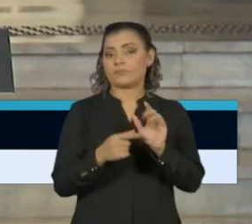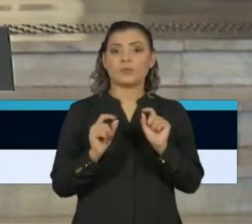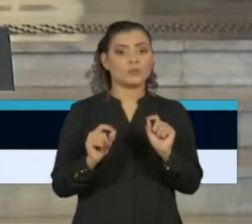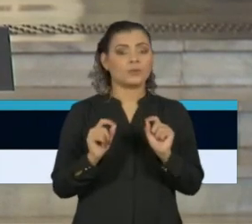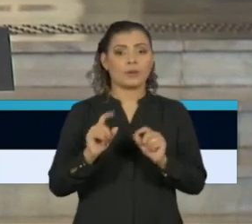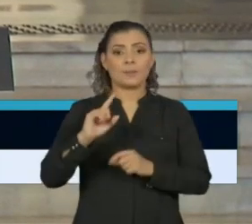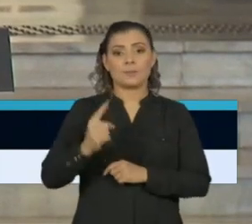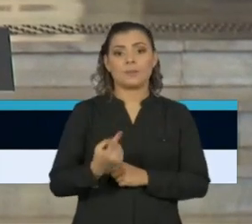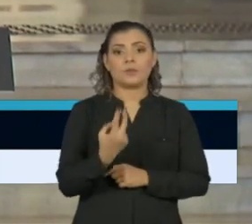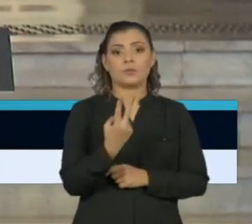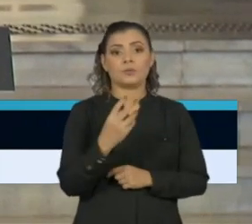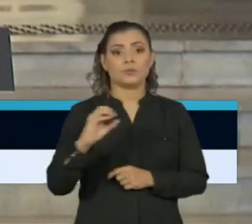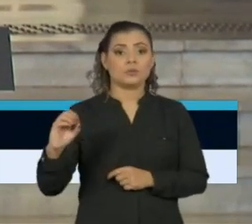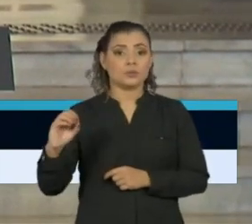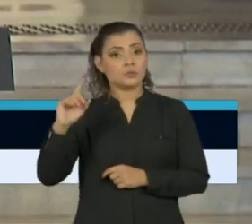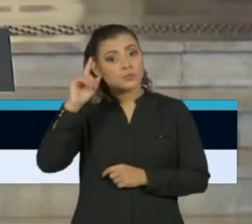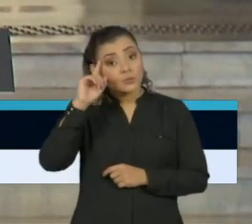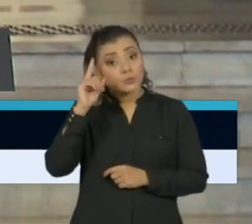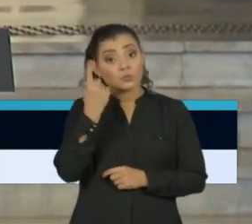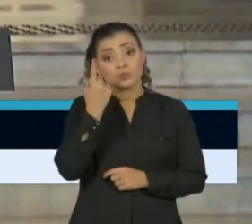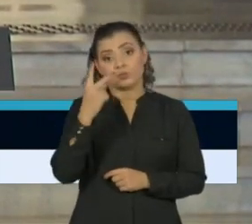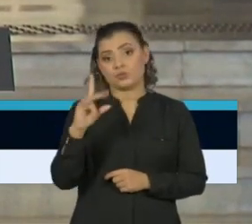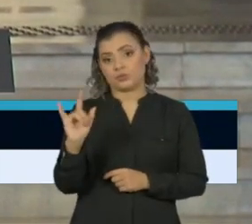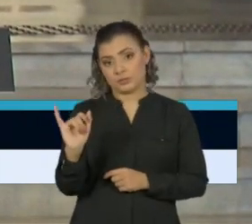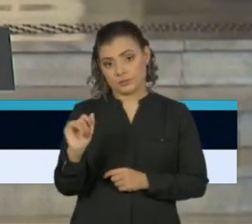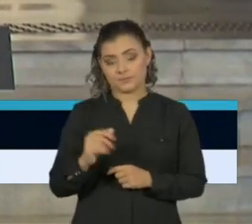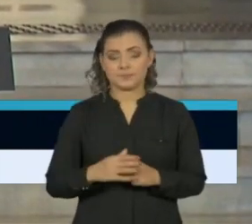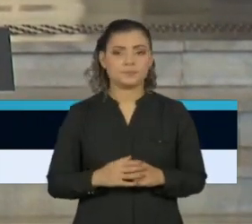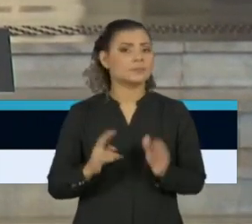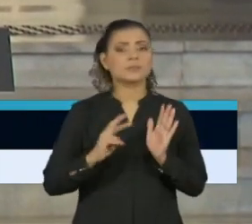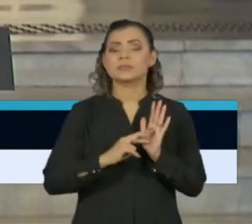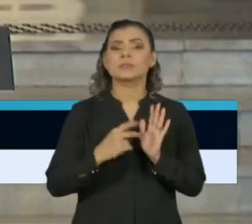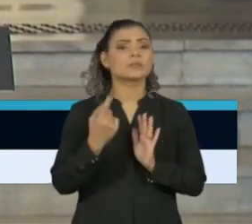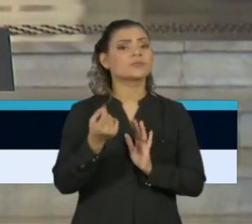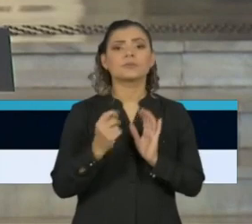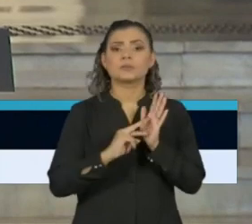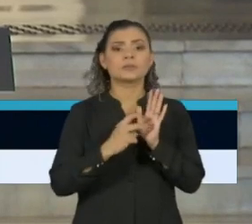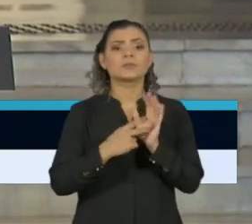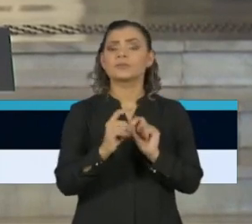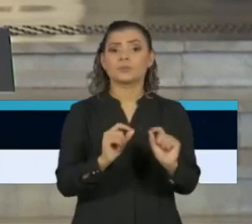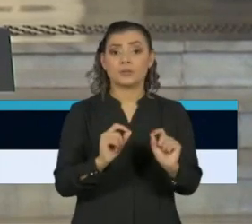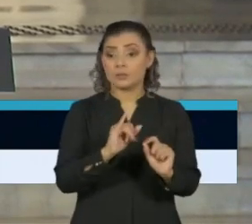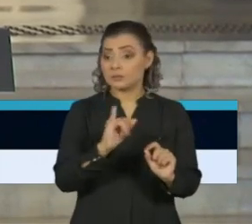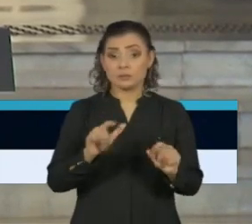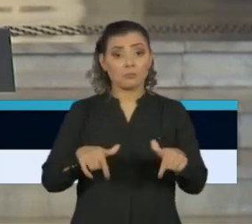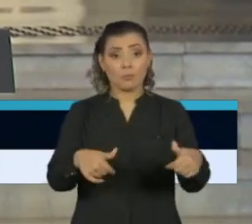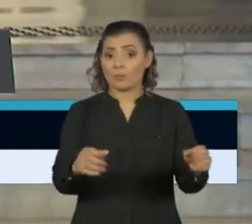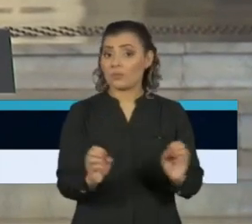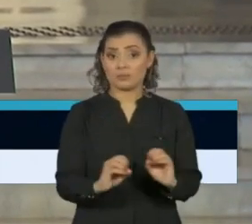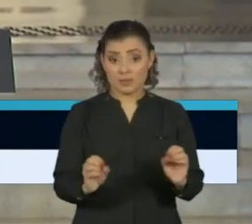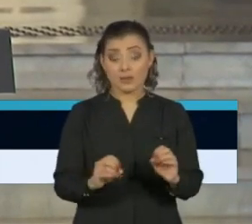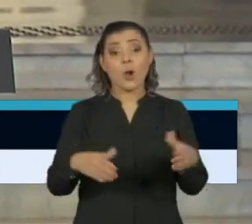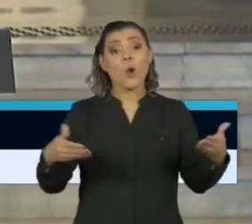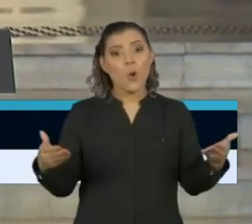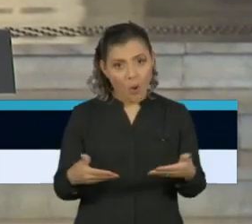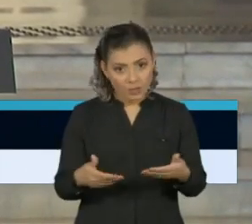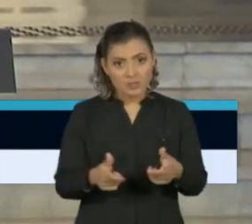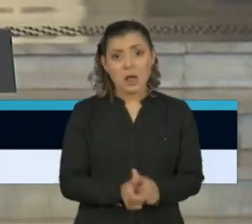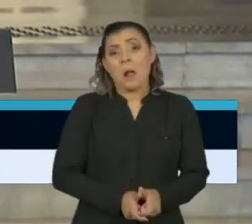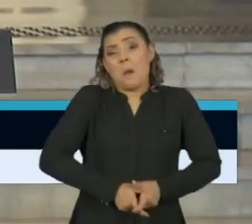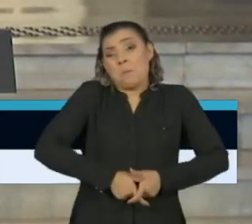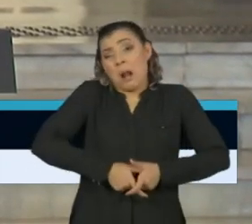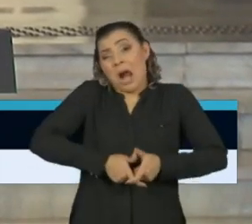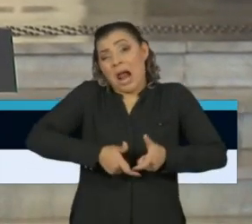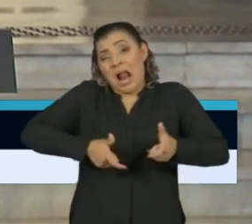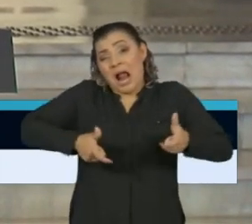de 1.200 por dia, num dia. Então, isso significa que se nós não tivéssemos feito nada, hoje nós teríamos 10